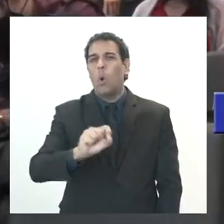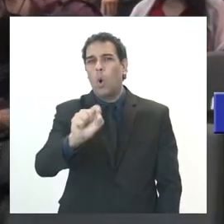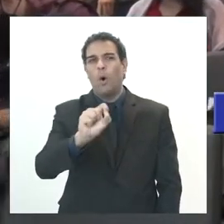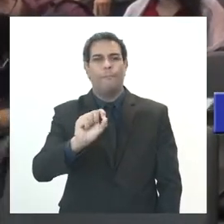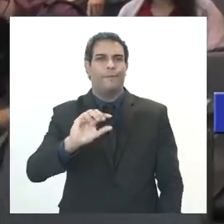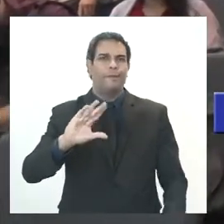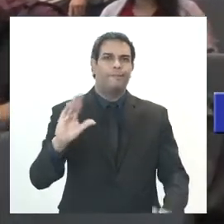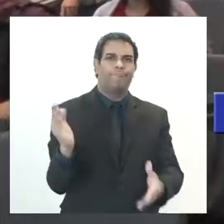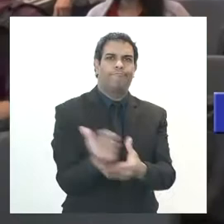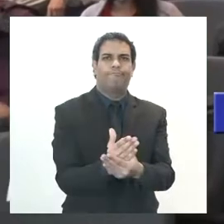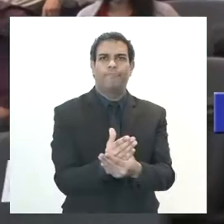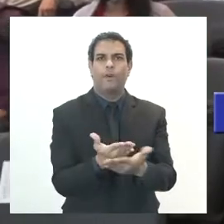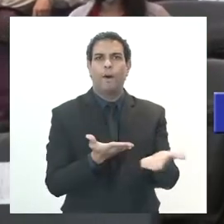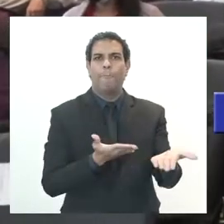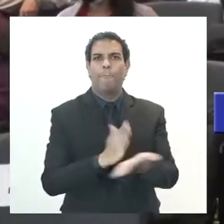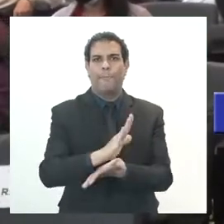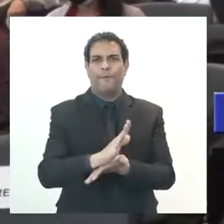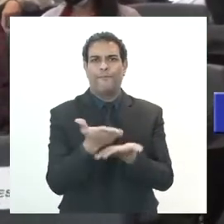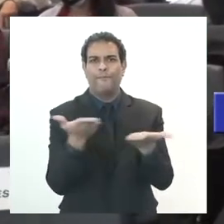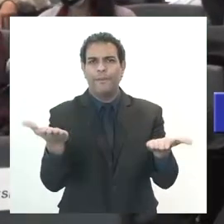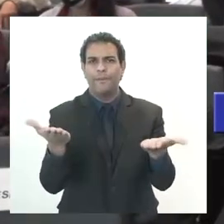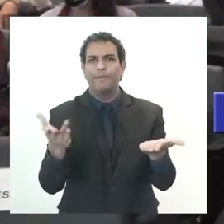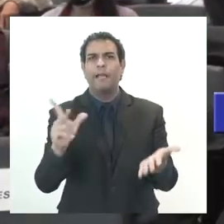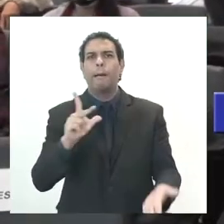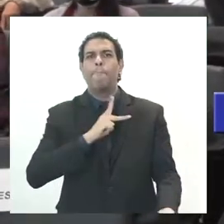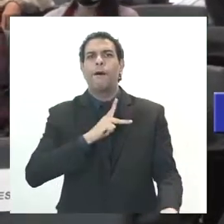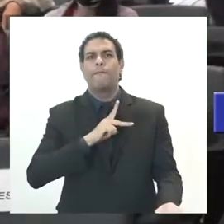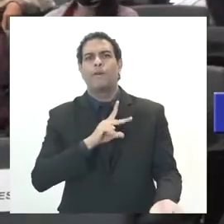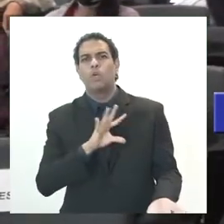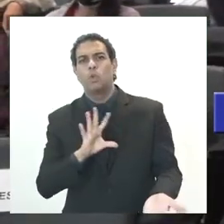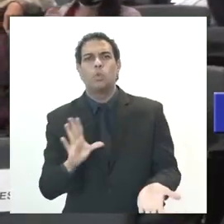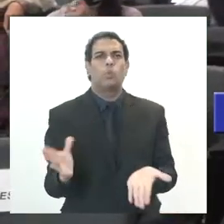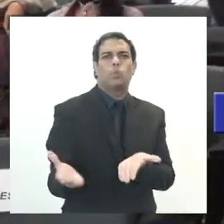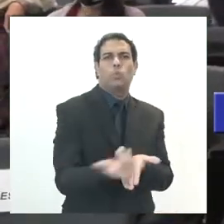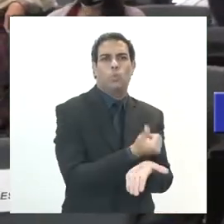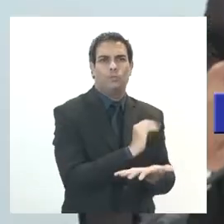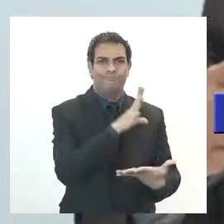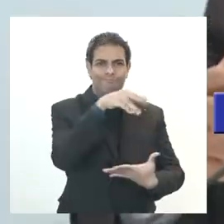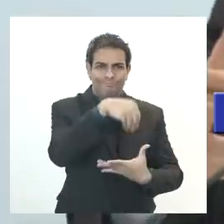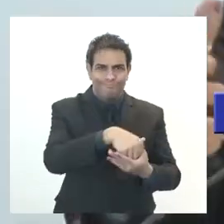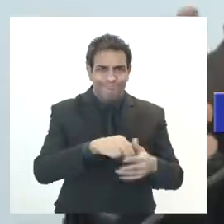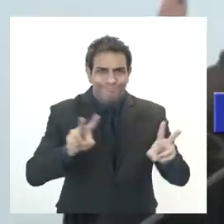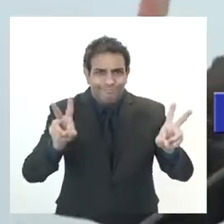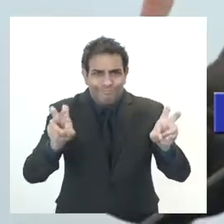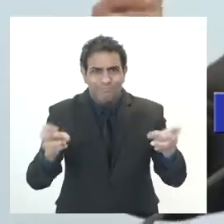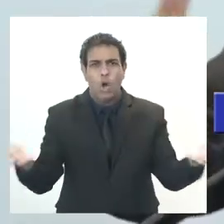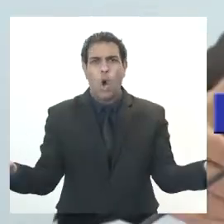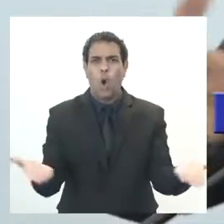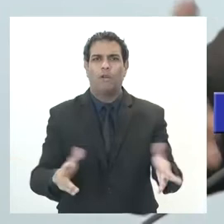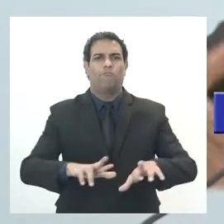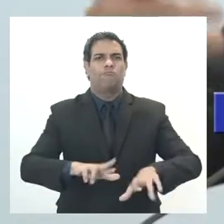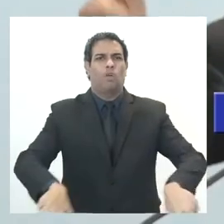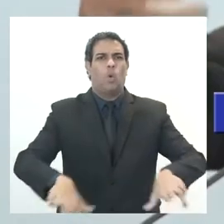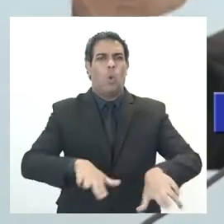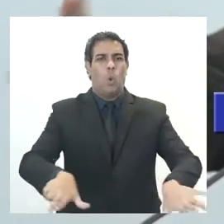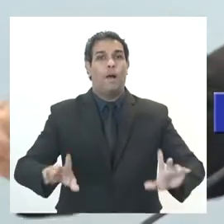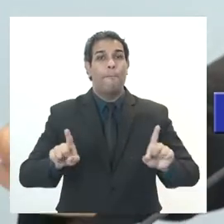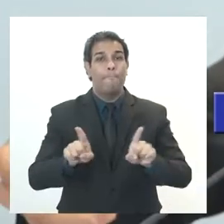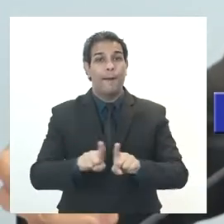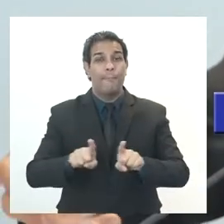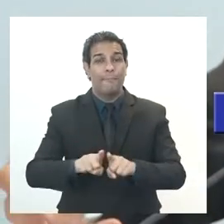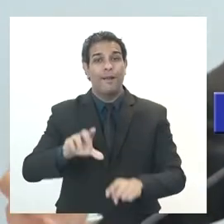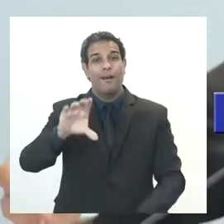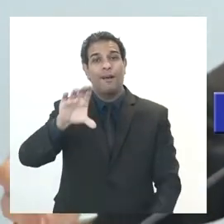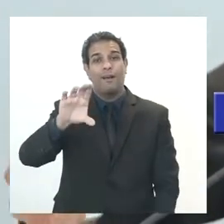aprovação da privatização dos Correios não é o tema nosso específicos o vejo mas assim como a